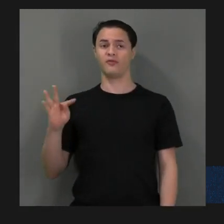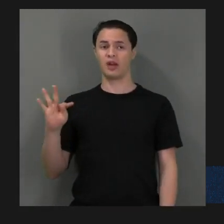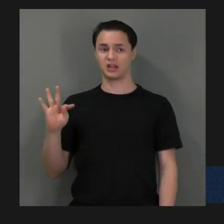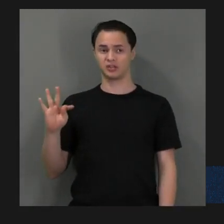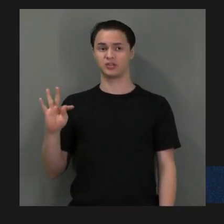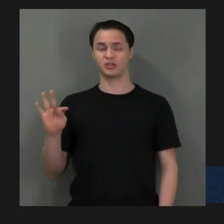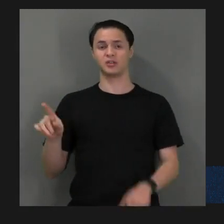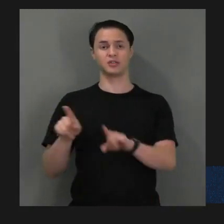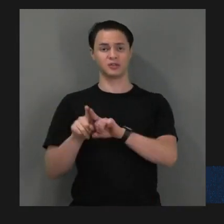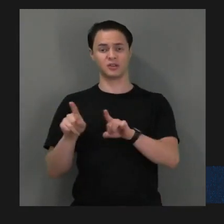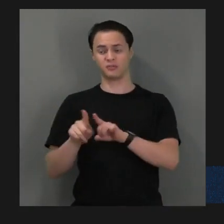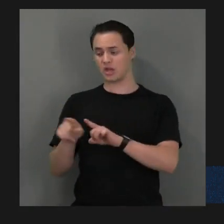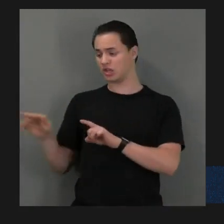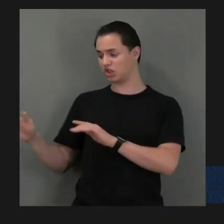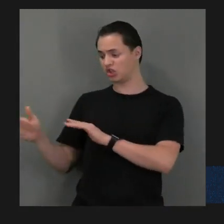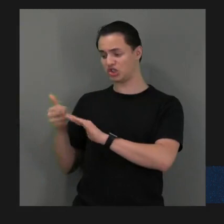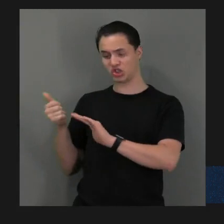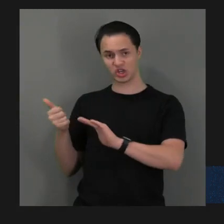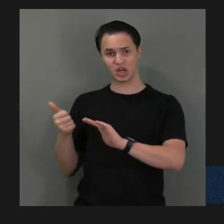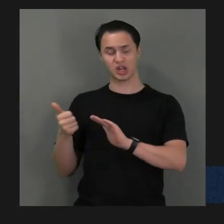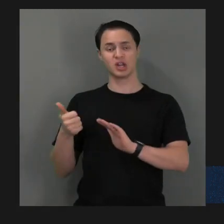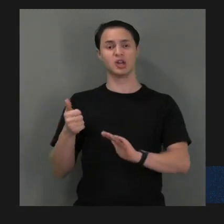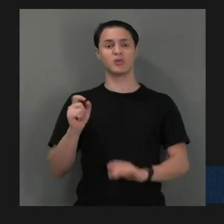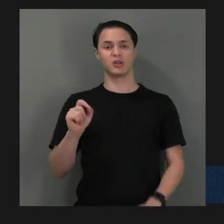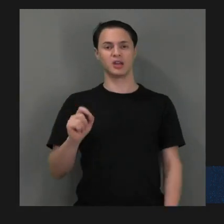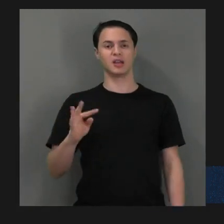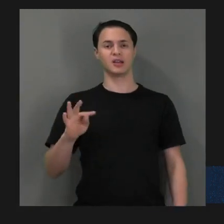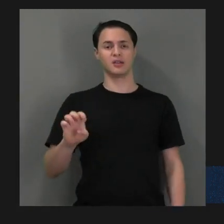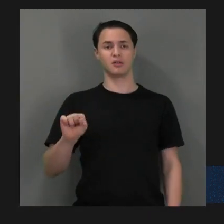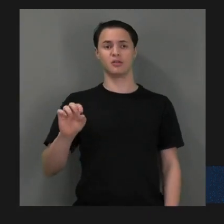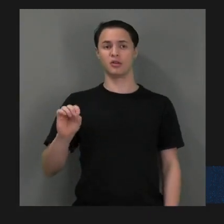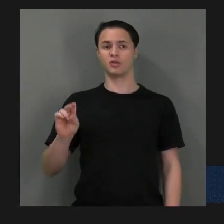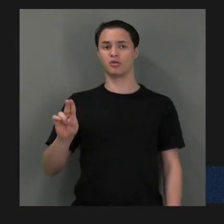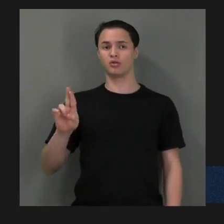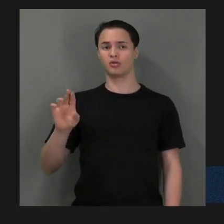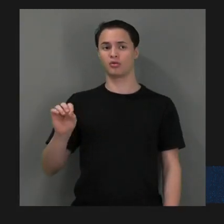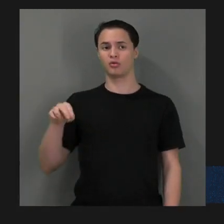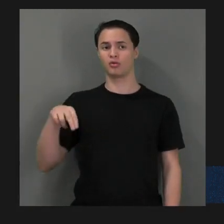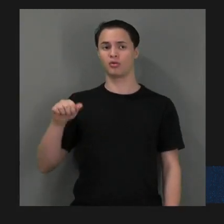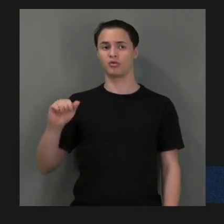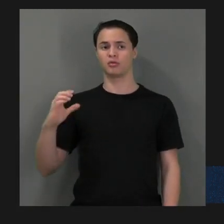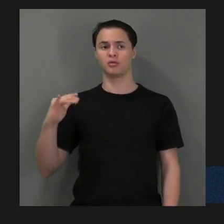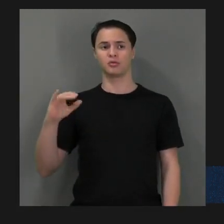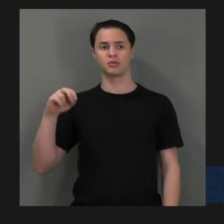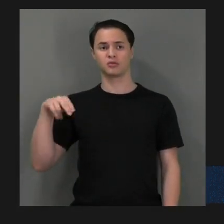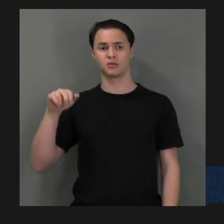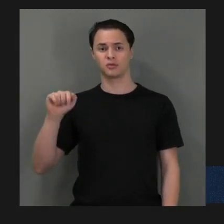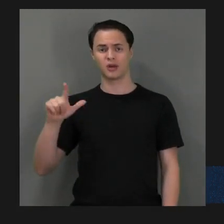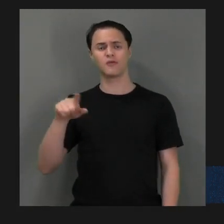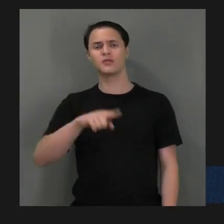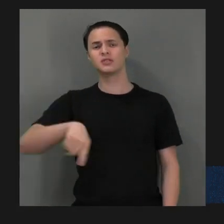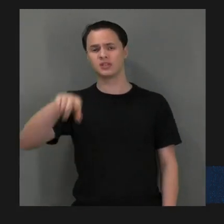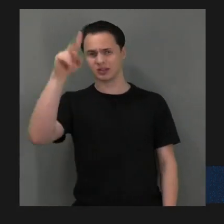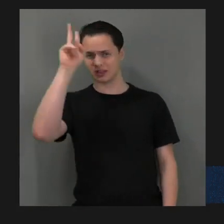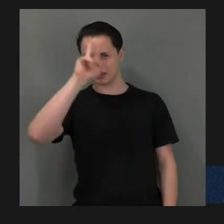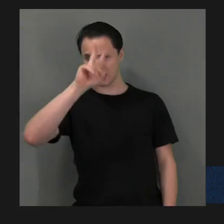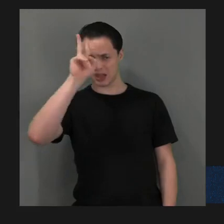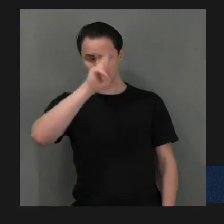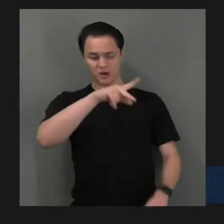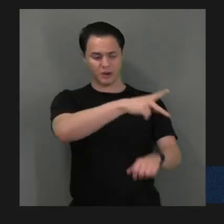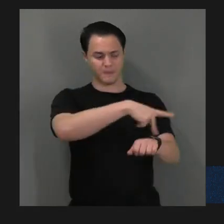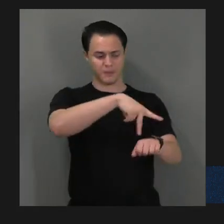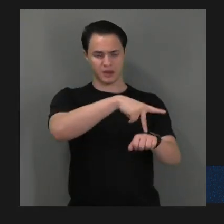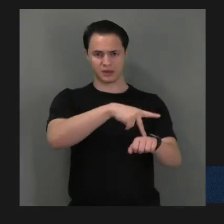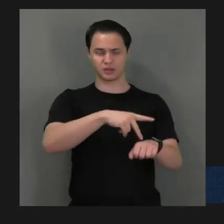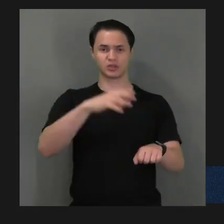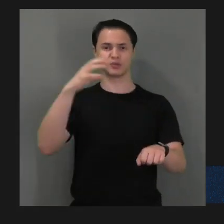Tesouro Nacional. É bom lembrar que Cuba e Venezuela devem ao Brasil mais de 4